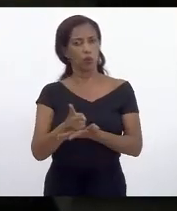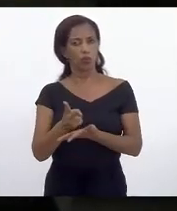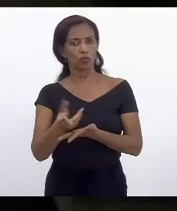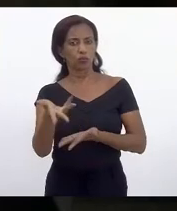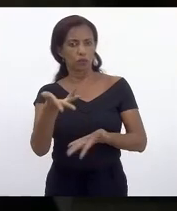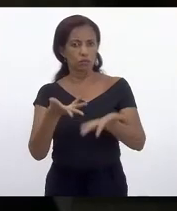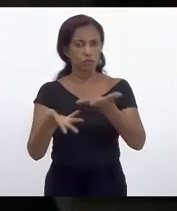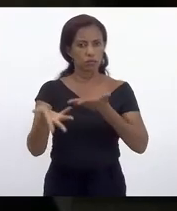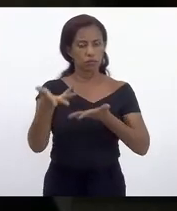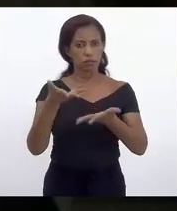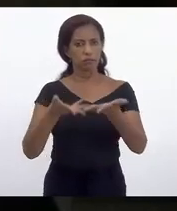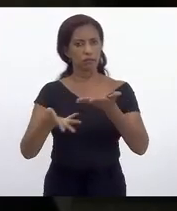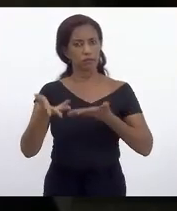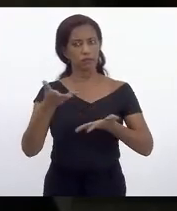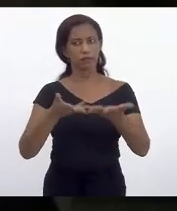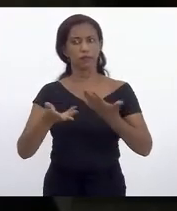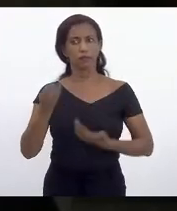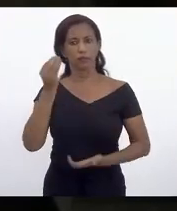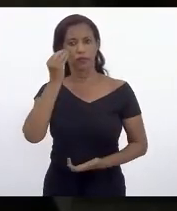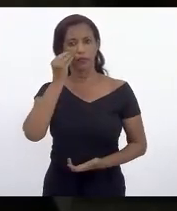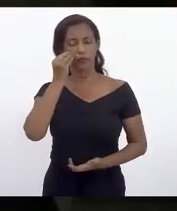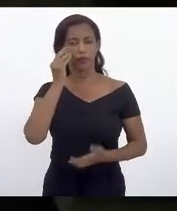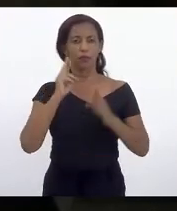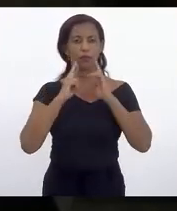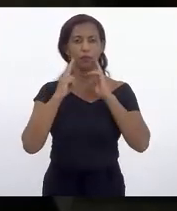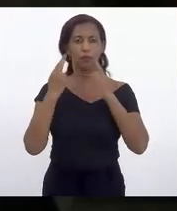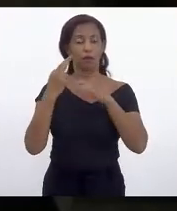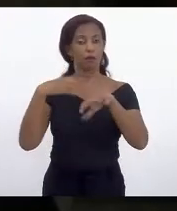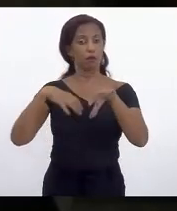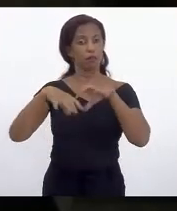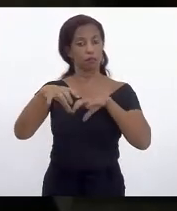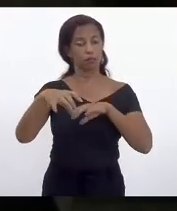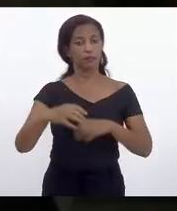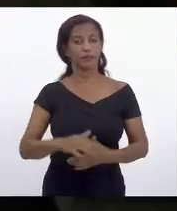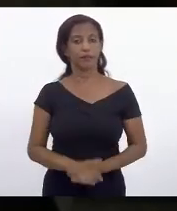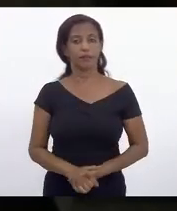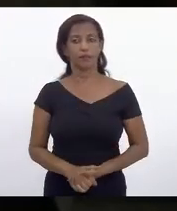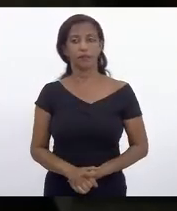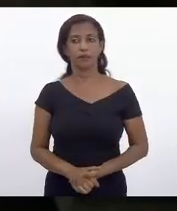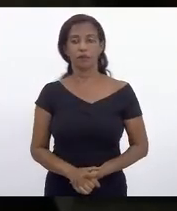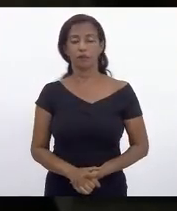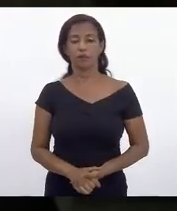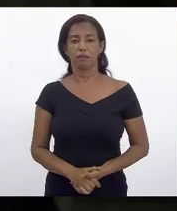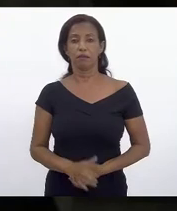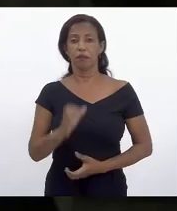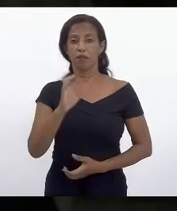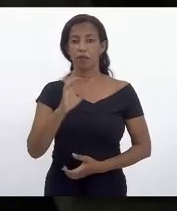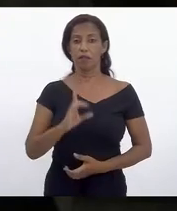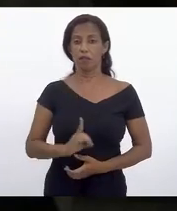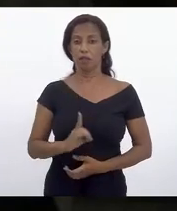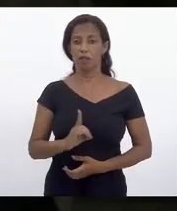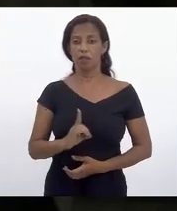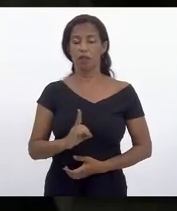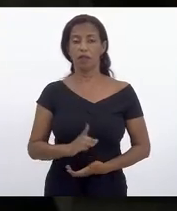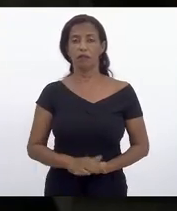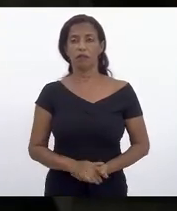participam da sessão pelo plenário virtual, cidadãs e cidadãos que